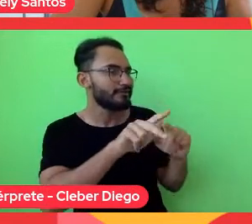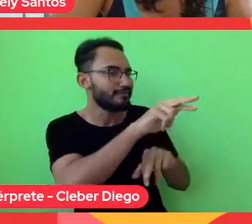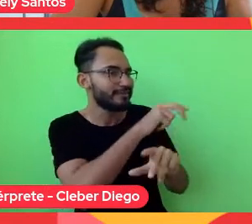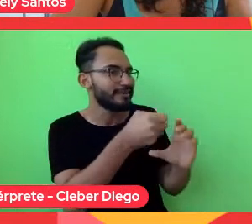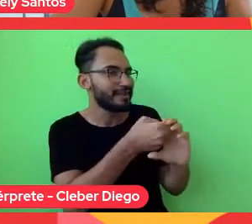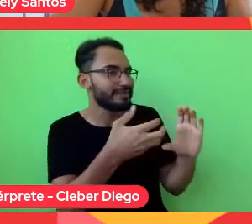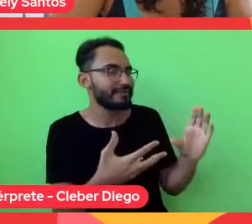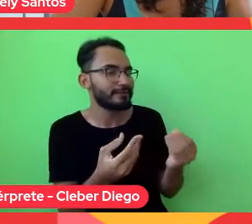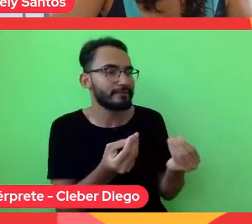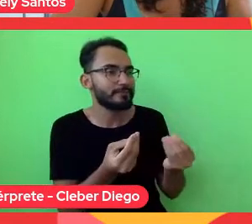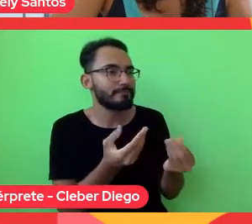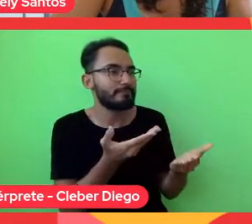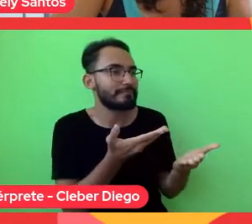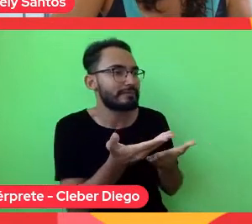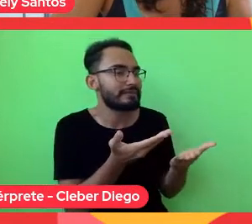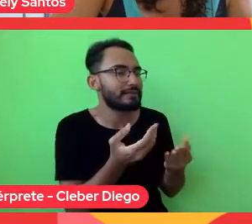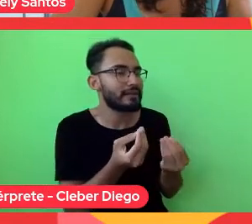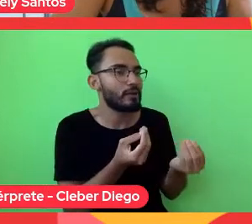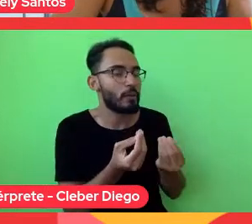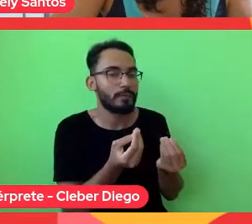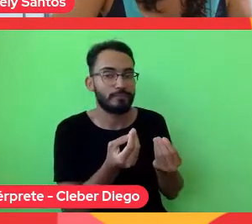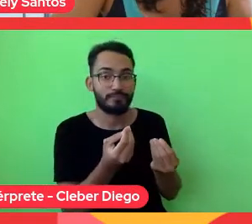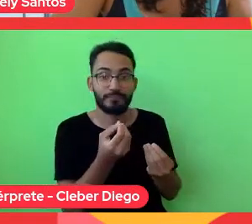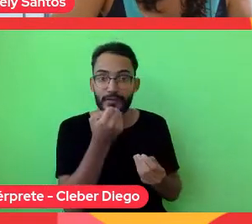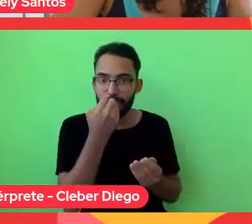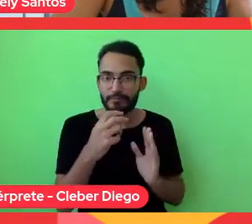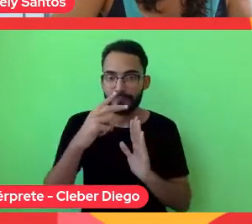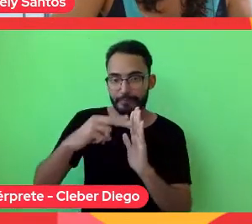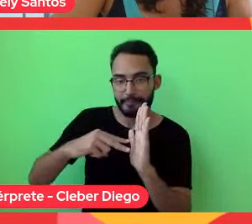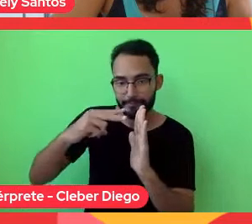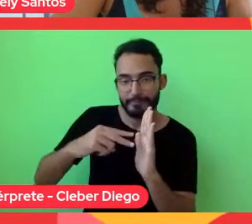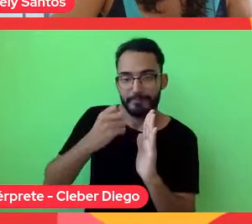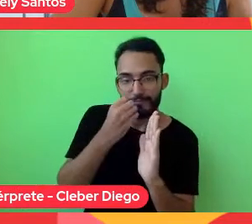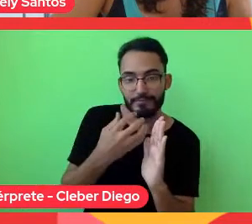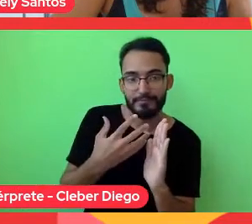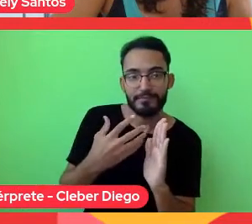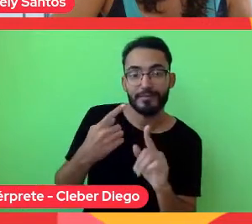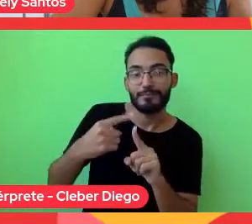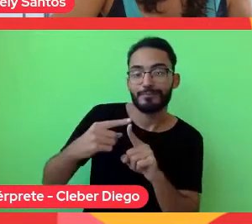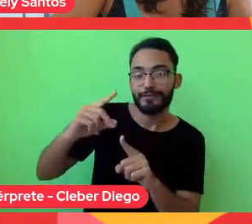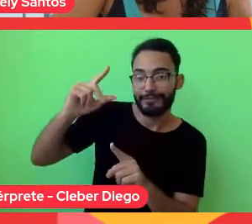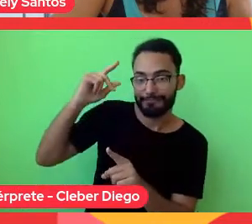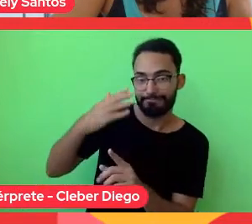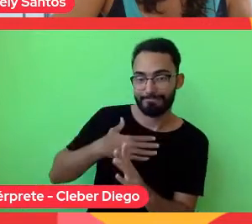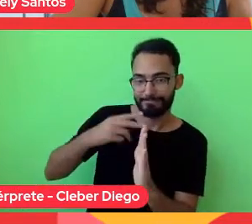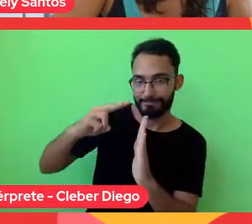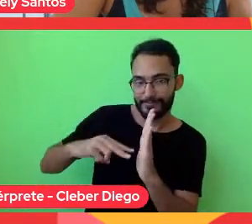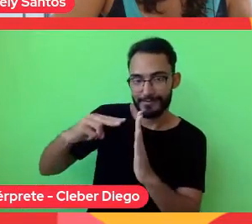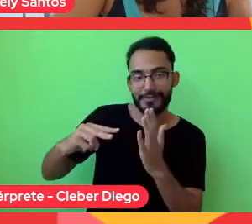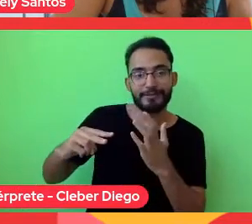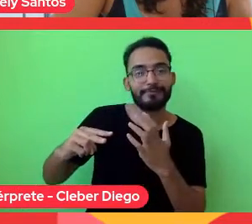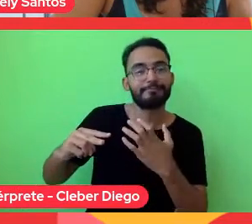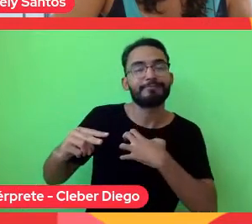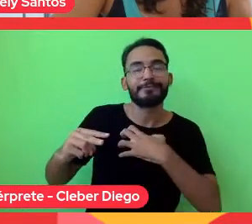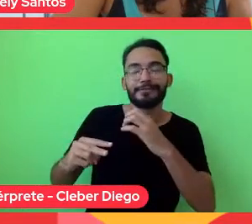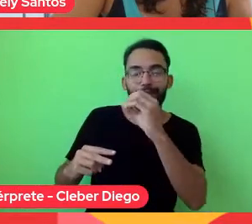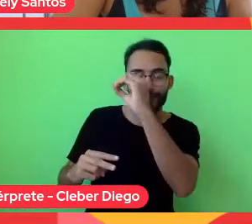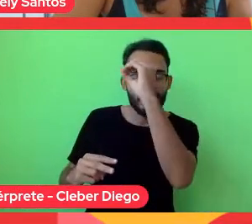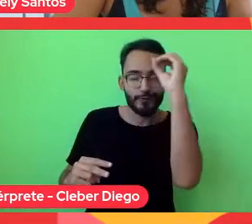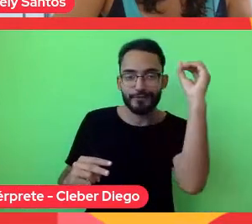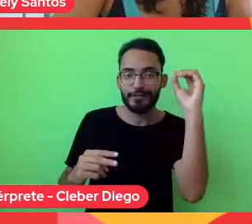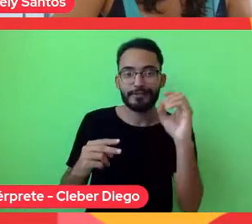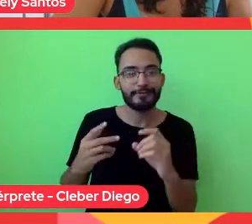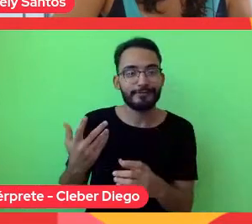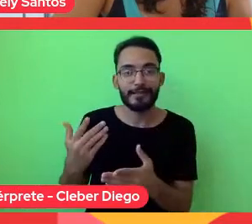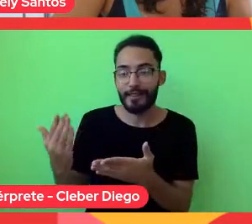bacana dessa leitura, dessa coletânea, que na época eu comecei a ler com uma forma muito inocente, estava muito em alta